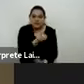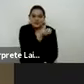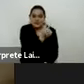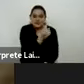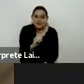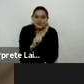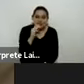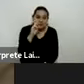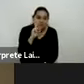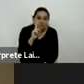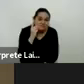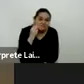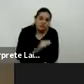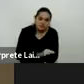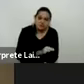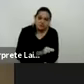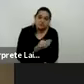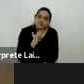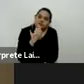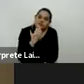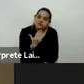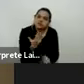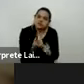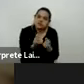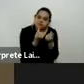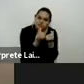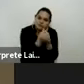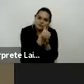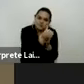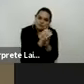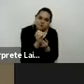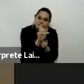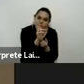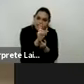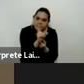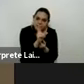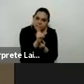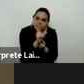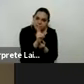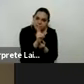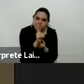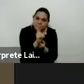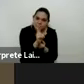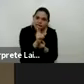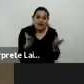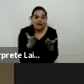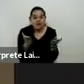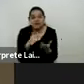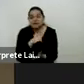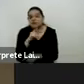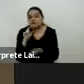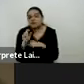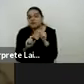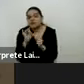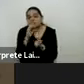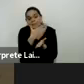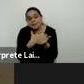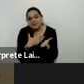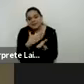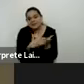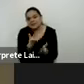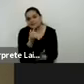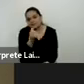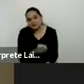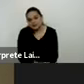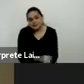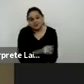ajuda emergencial de 600 a 1.200, agora vão ter apenas a metade disso, 300 a